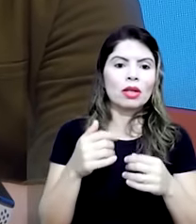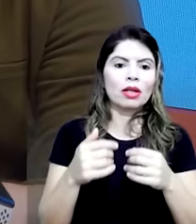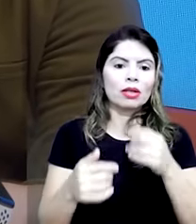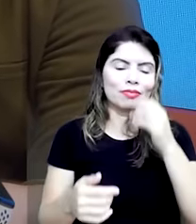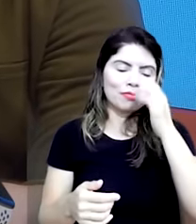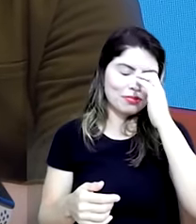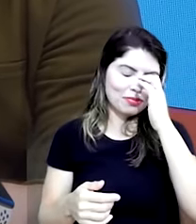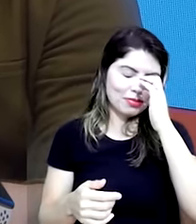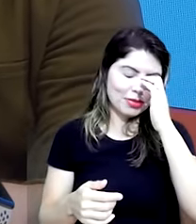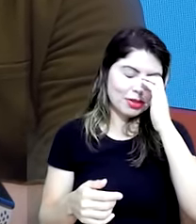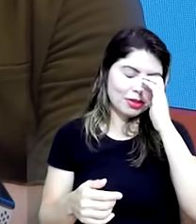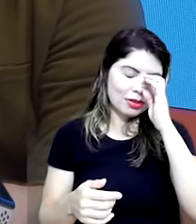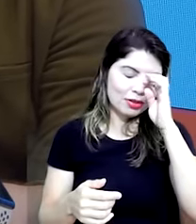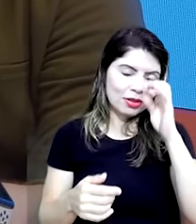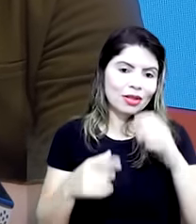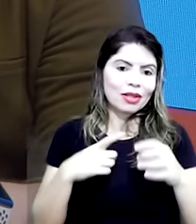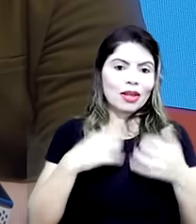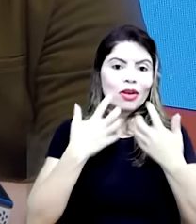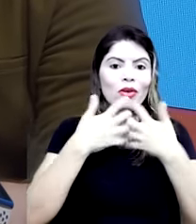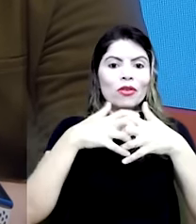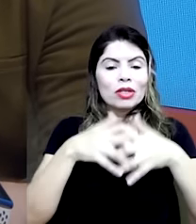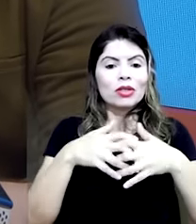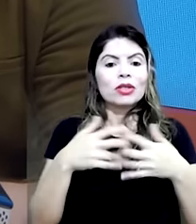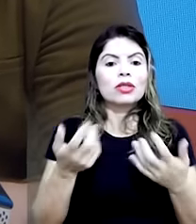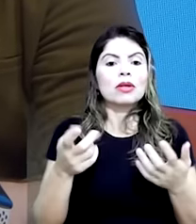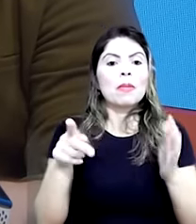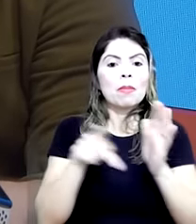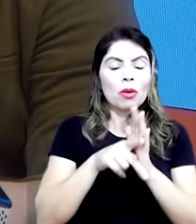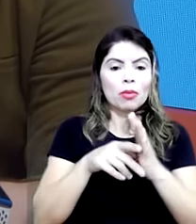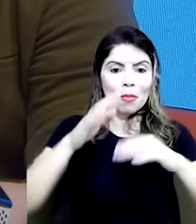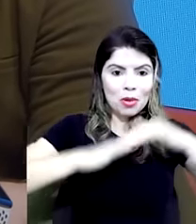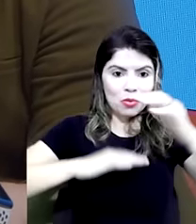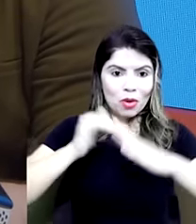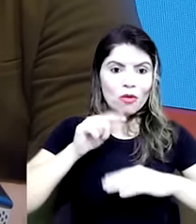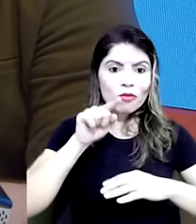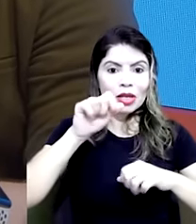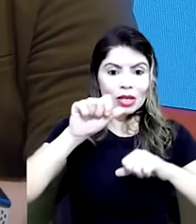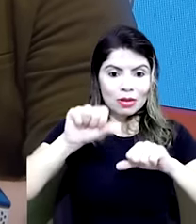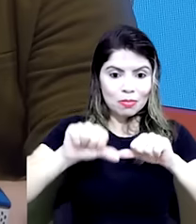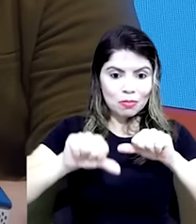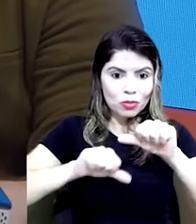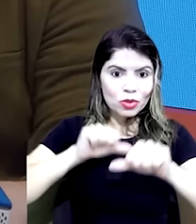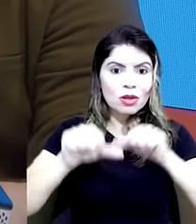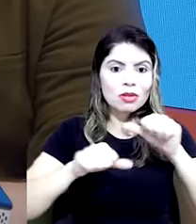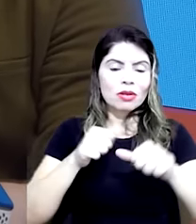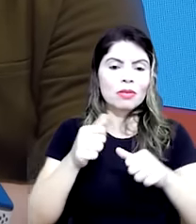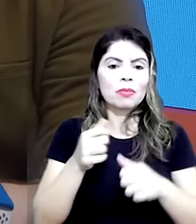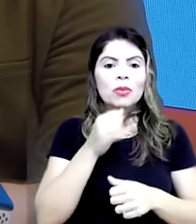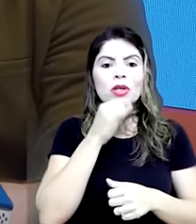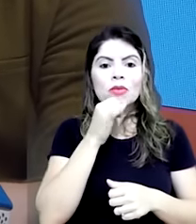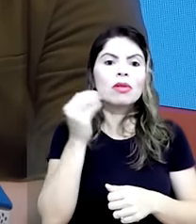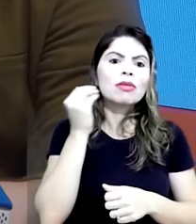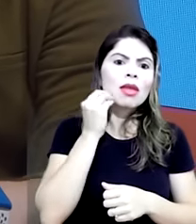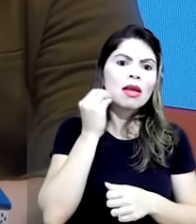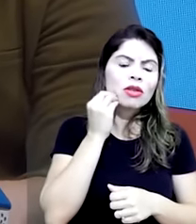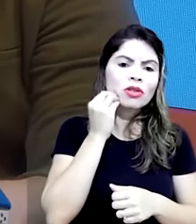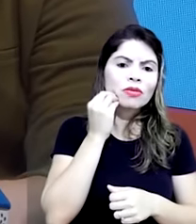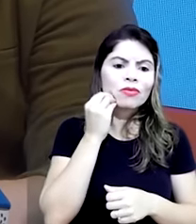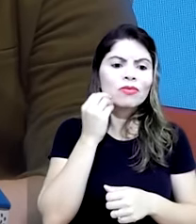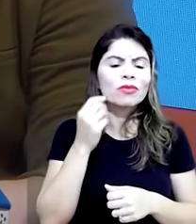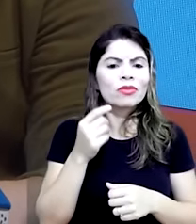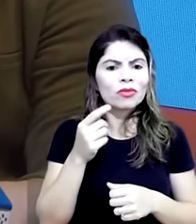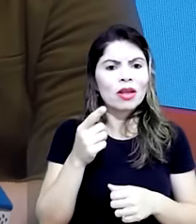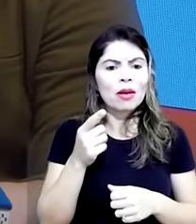configurações e que são configurações manuais e você fazer o a mudança como a a Kate falou faz o teste vai lá